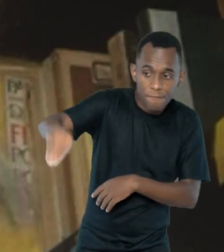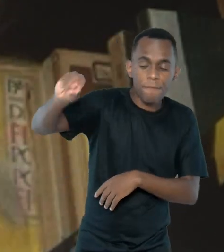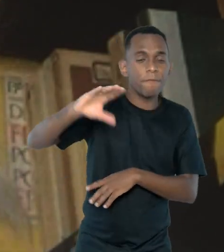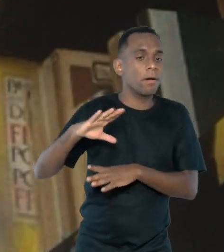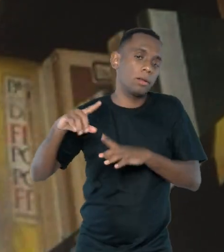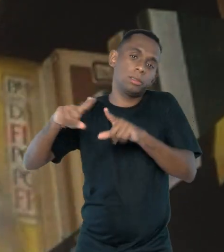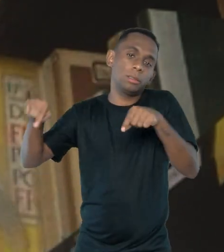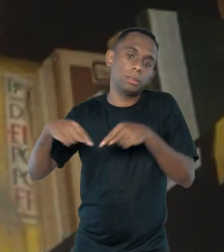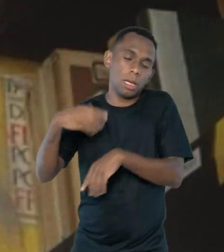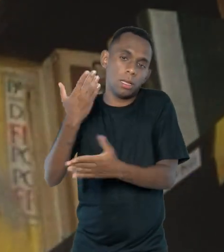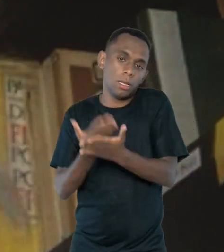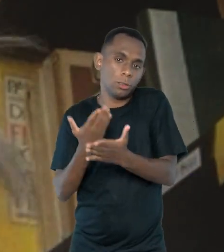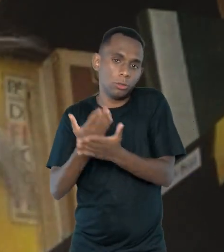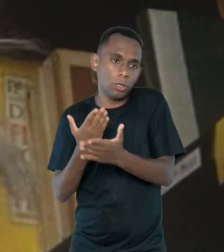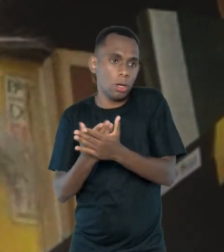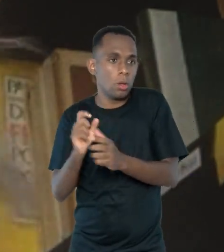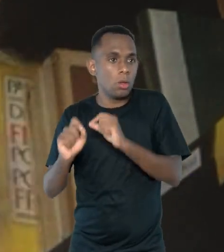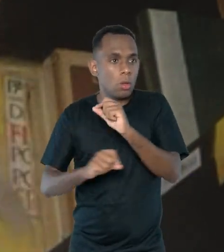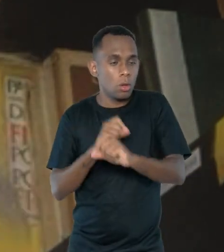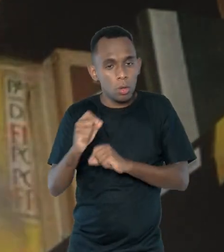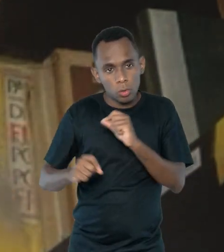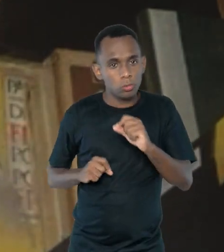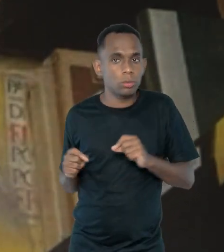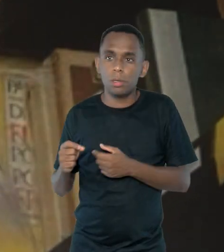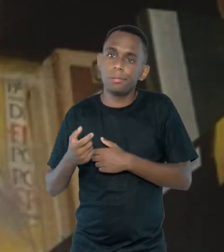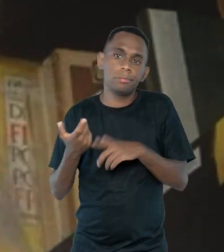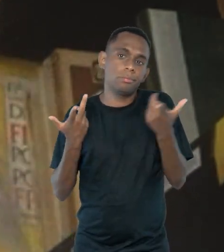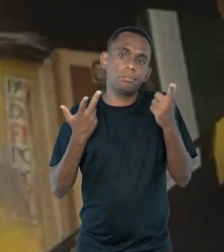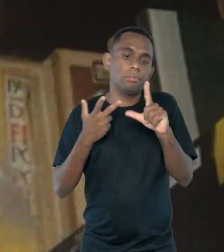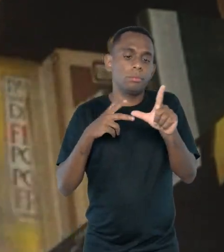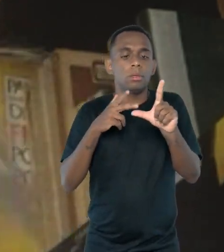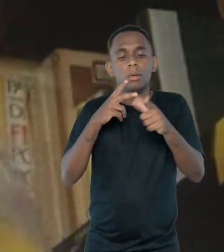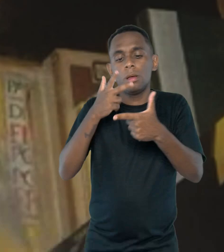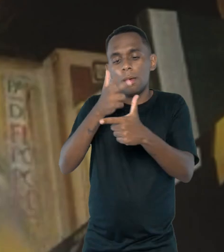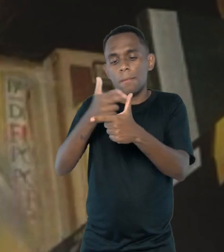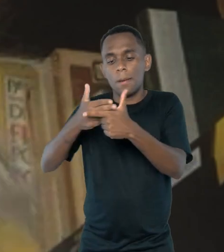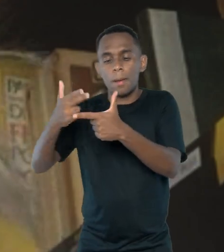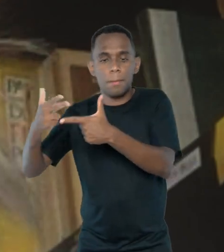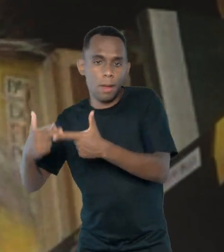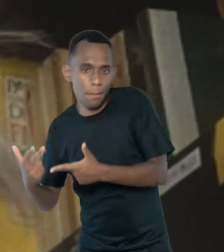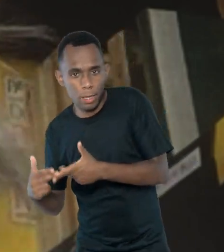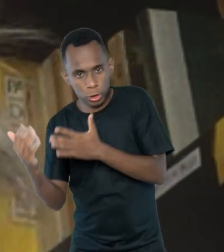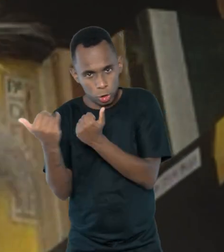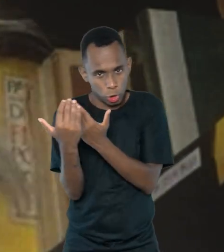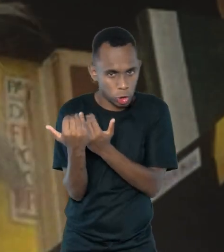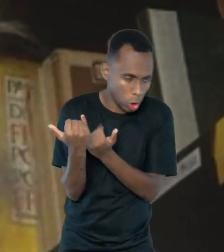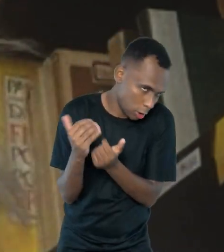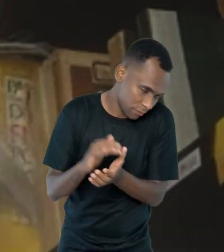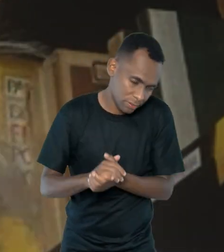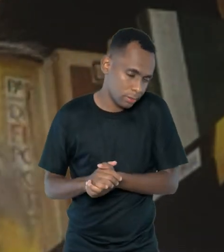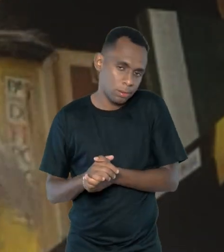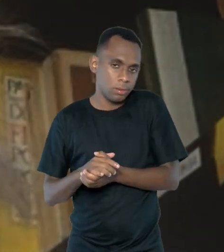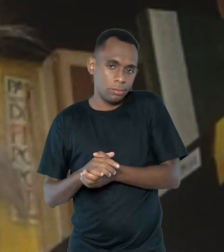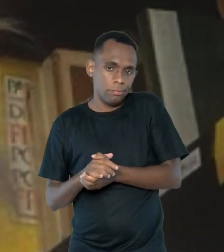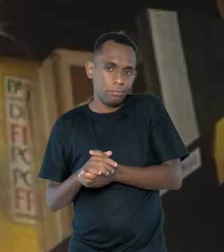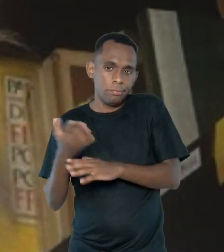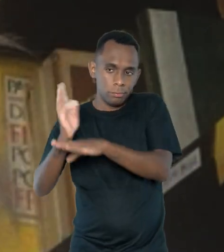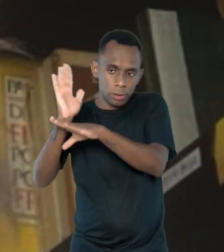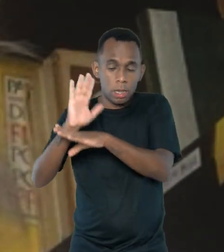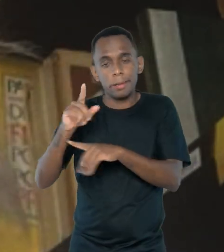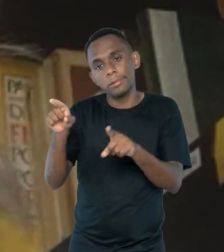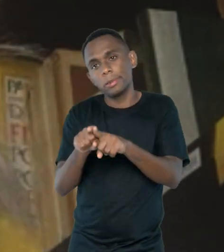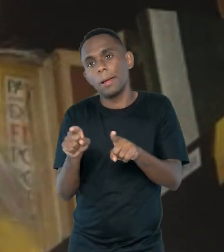filme, essa minissérie Adolescência, certamente estão levando. Certamente